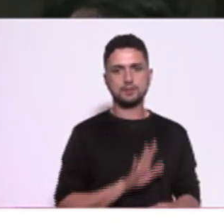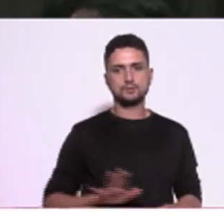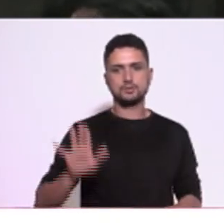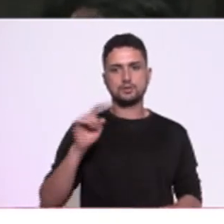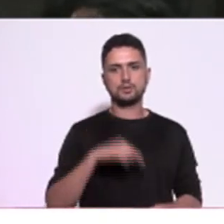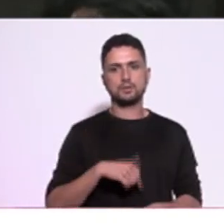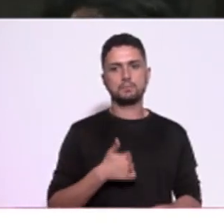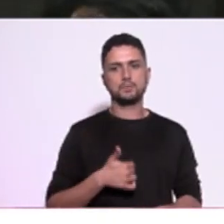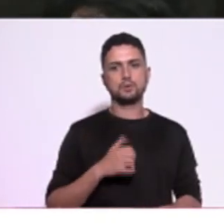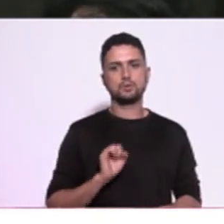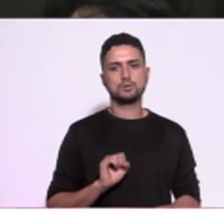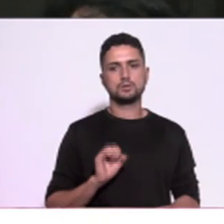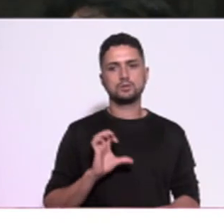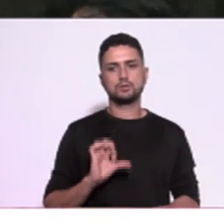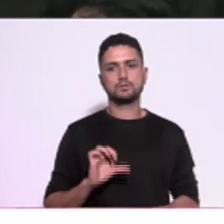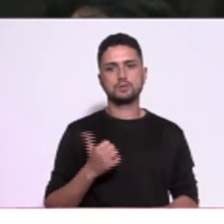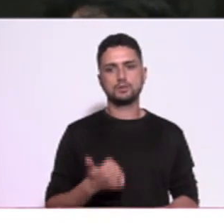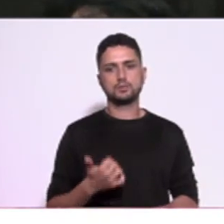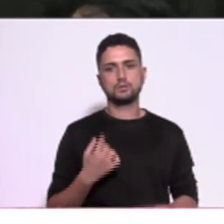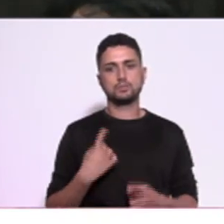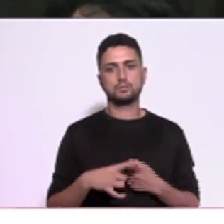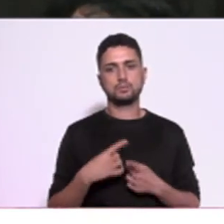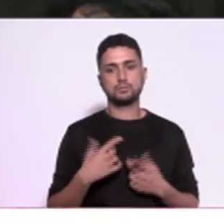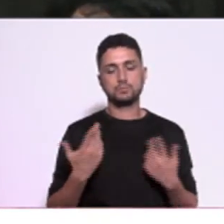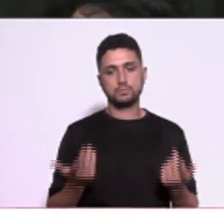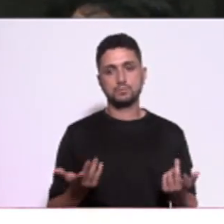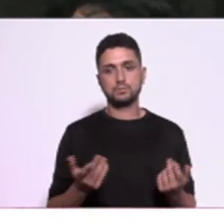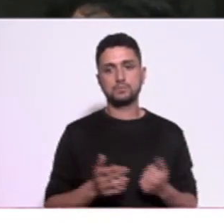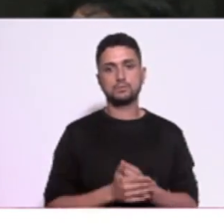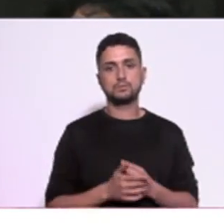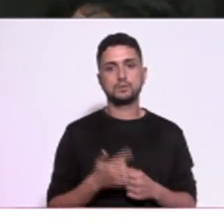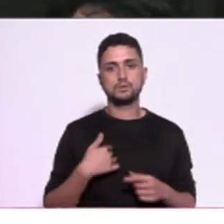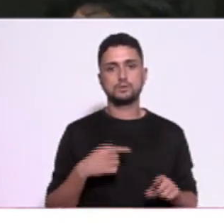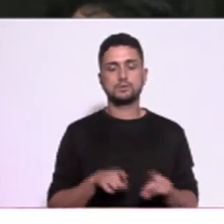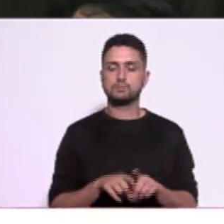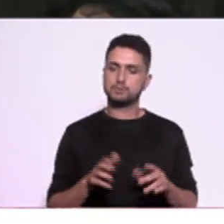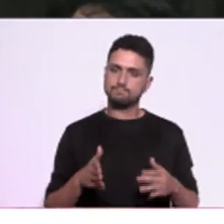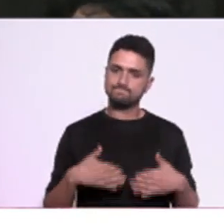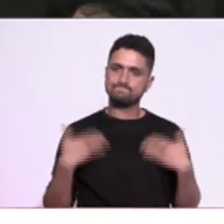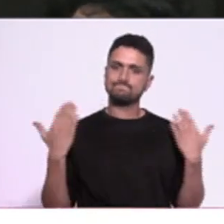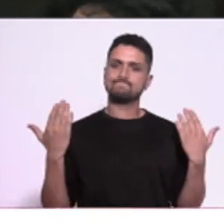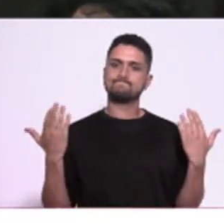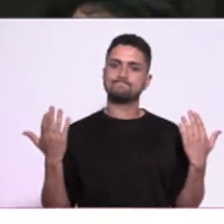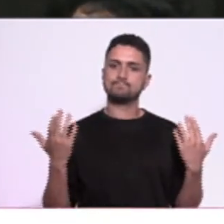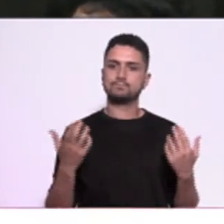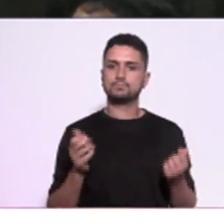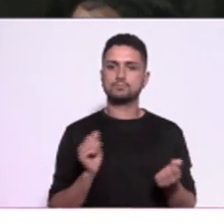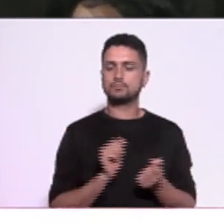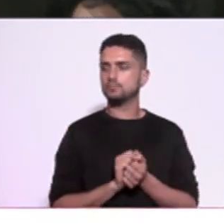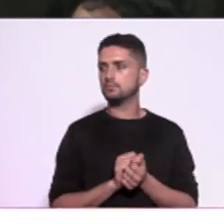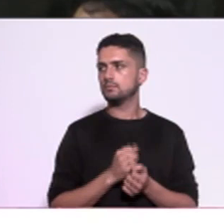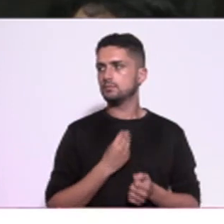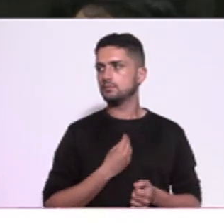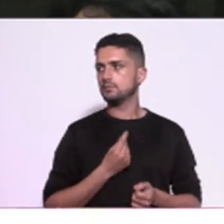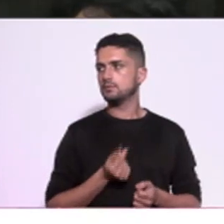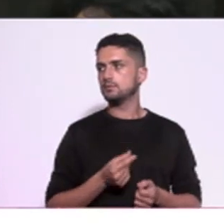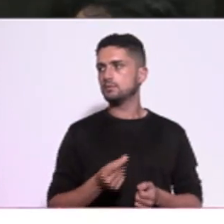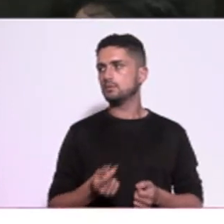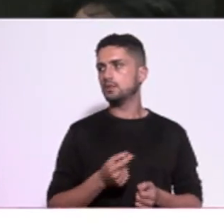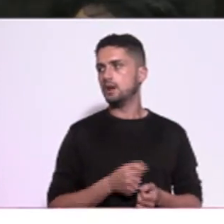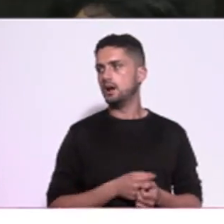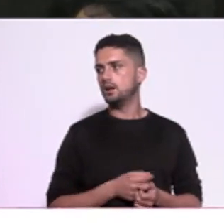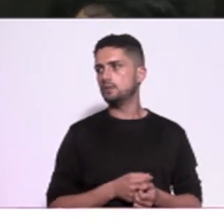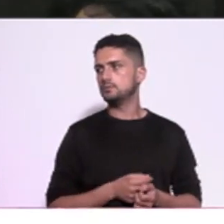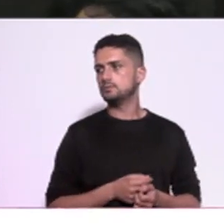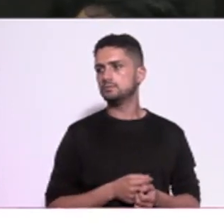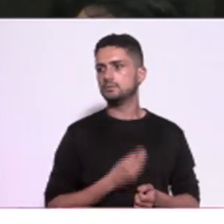de 1891, portanto, celebro também um voto de vida longa para a Constituição,